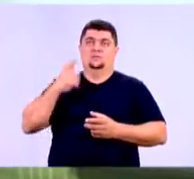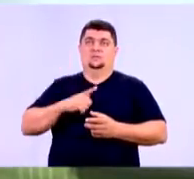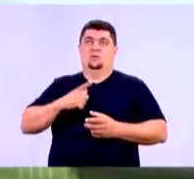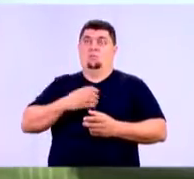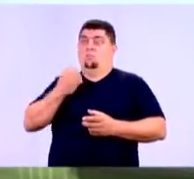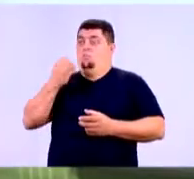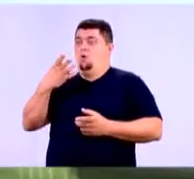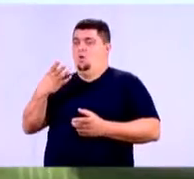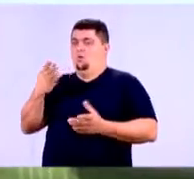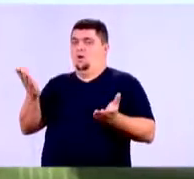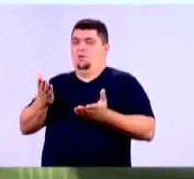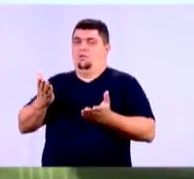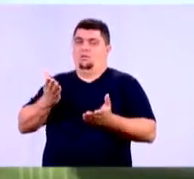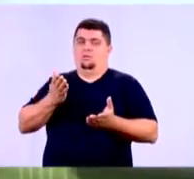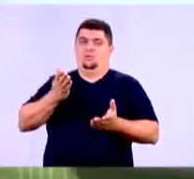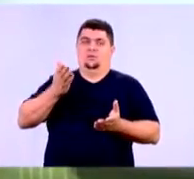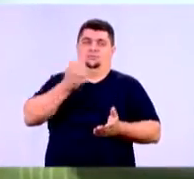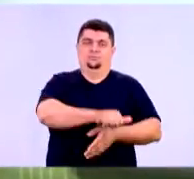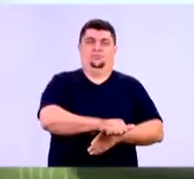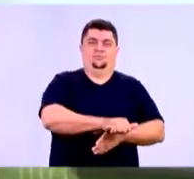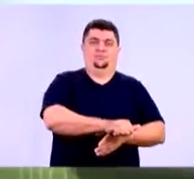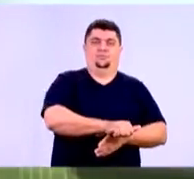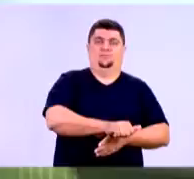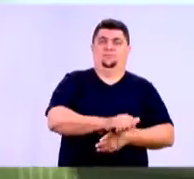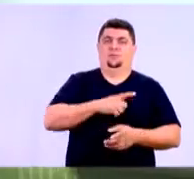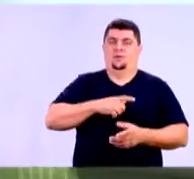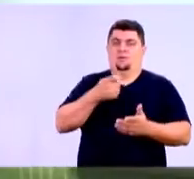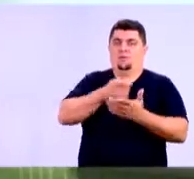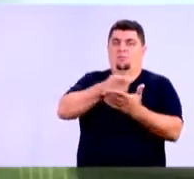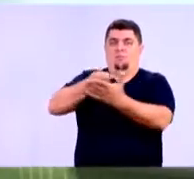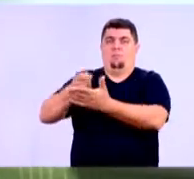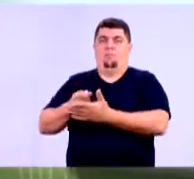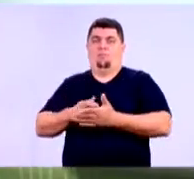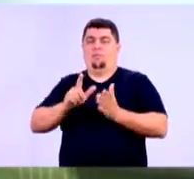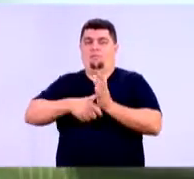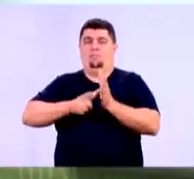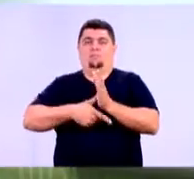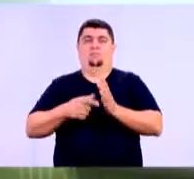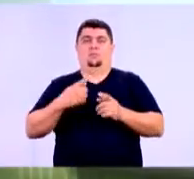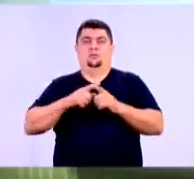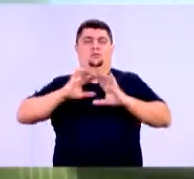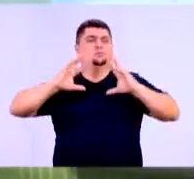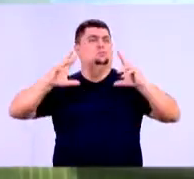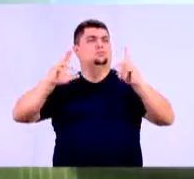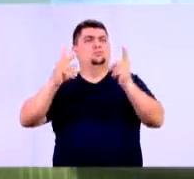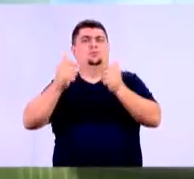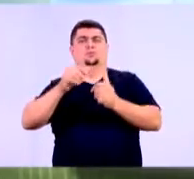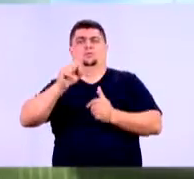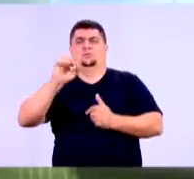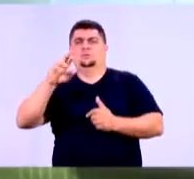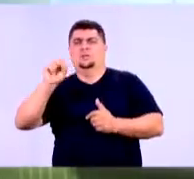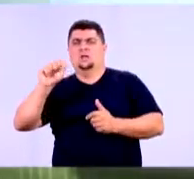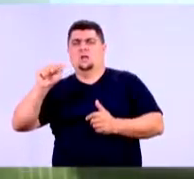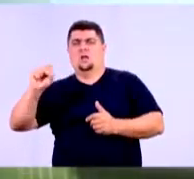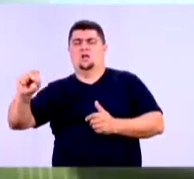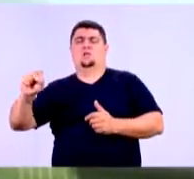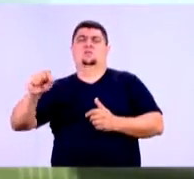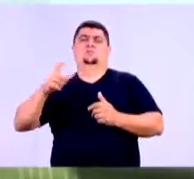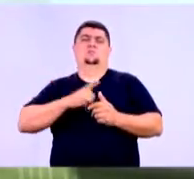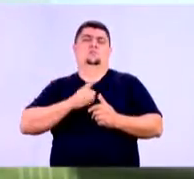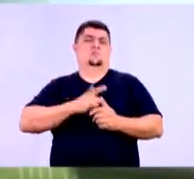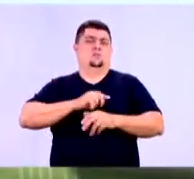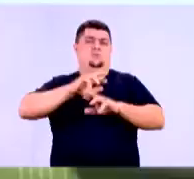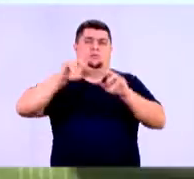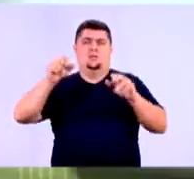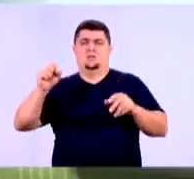histórico um pouco melhor, ultimamente vem pagando mais em atraso, não só com você, mas o nome dele entrou para o Serasa, entrou para o SPC. Se você